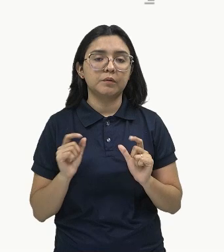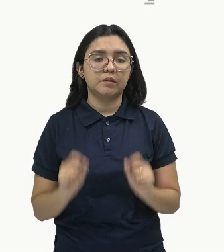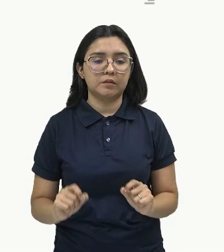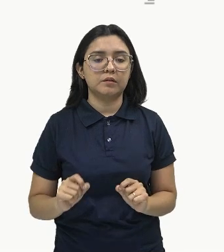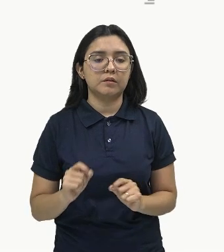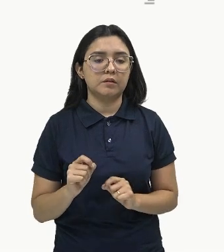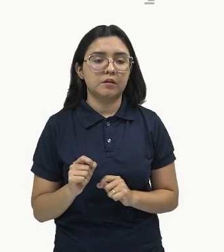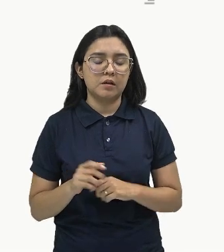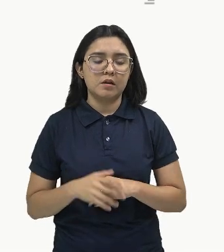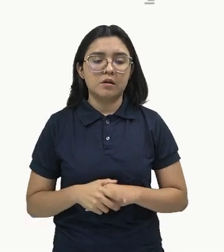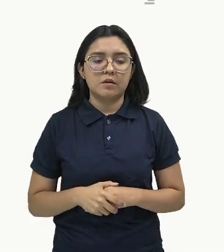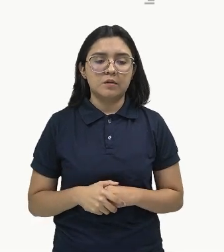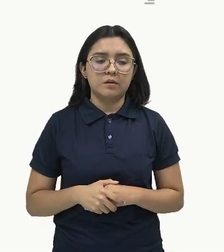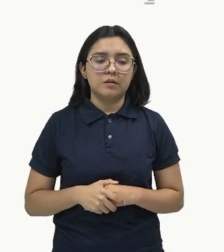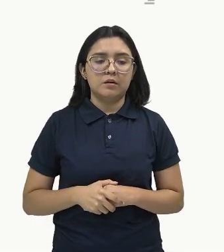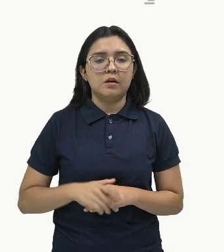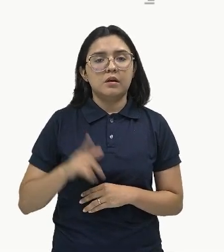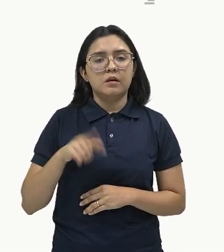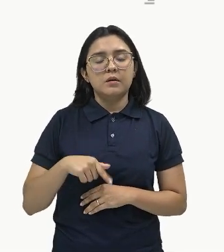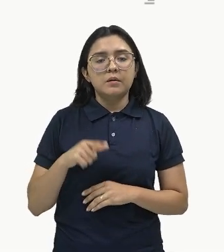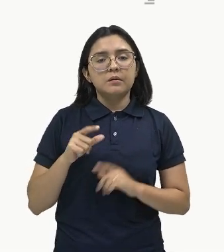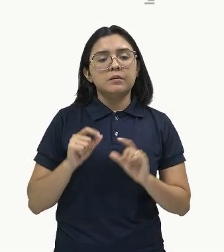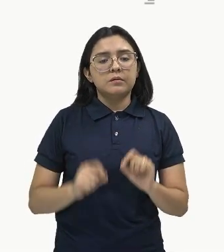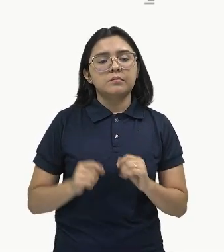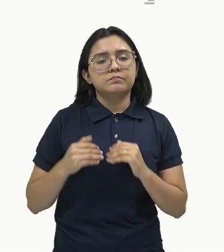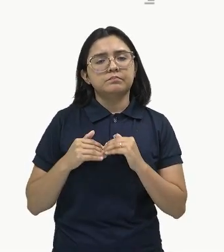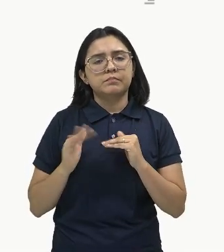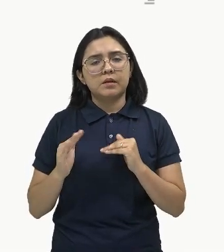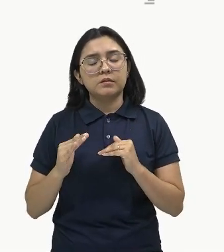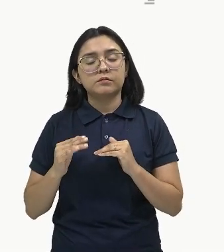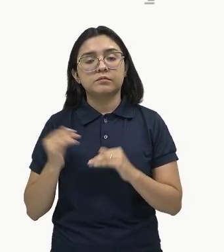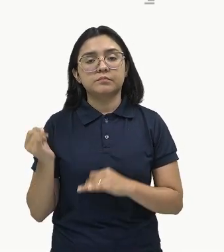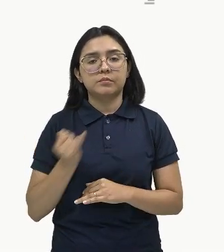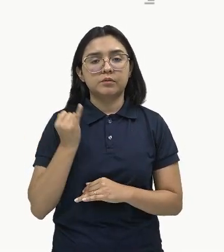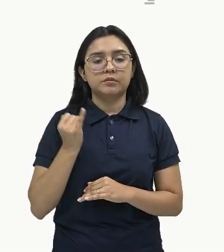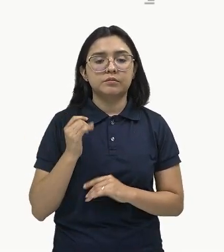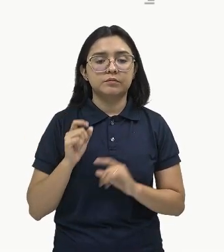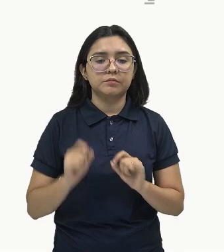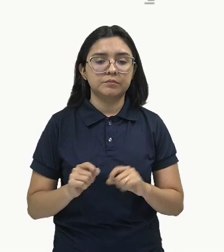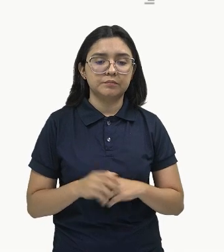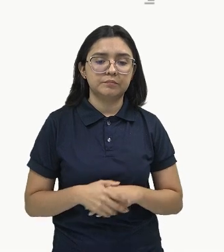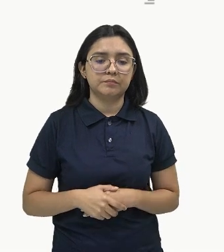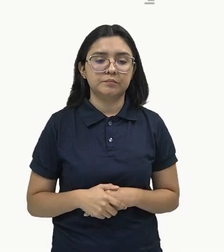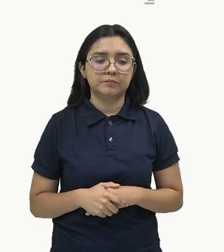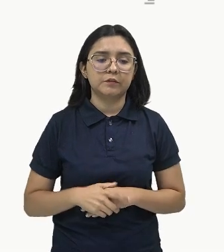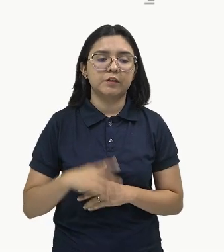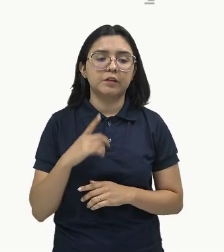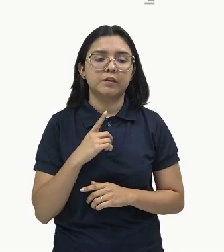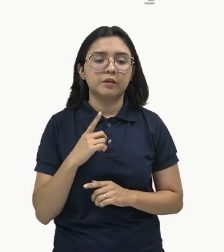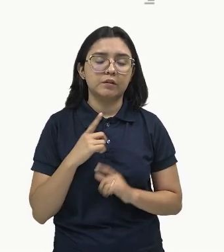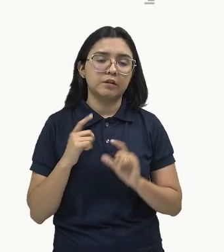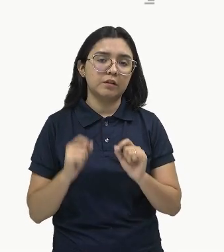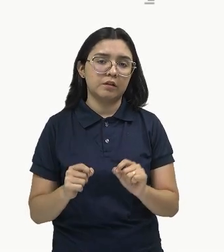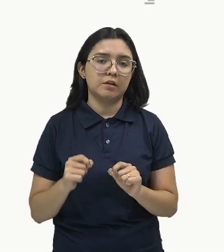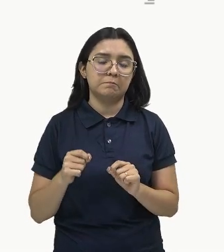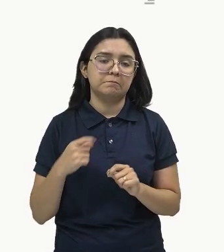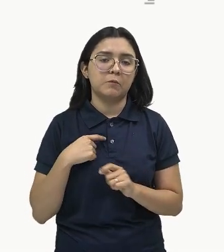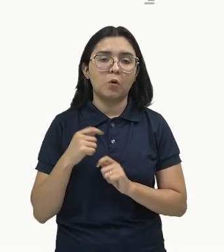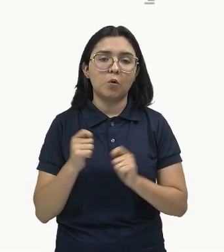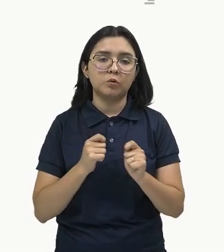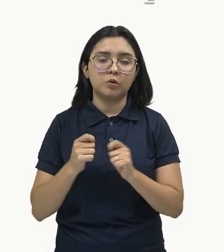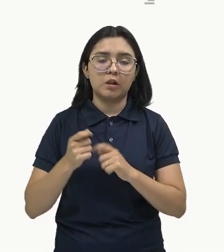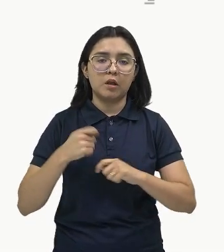most important fator, não é? Um fator mais importante que dirige, que controla a economia de